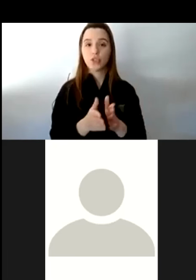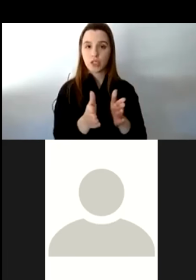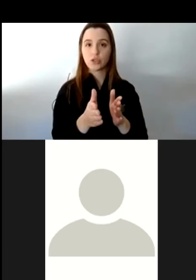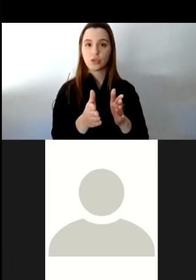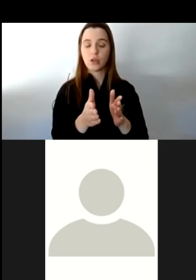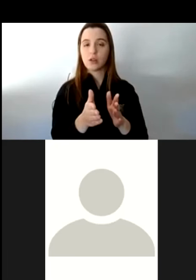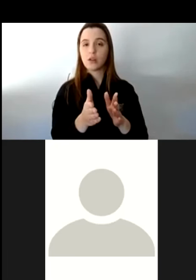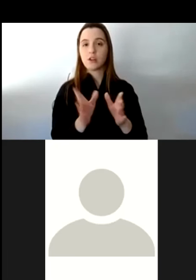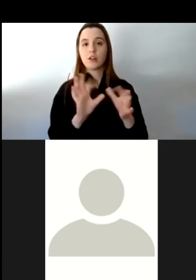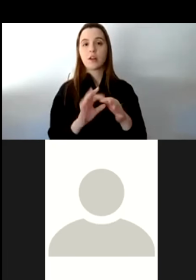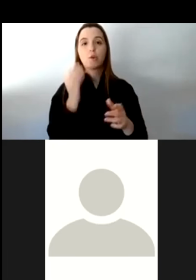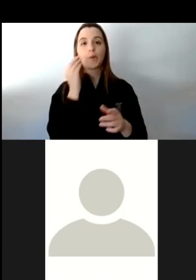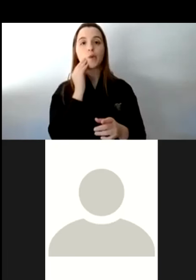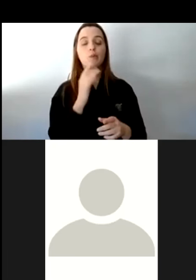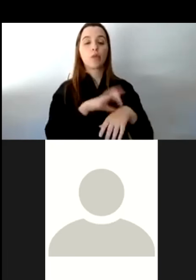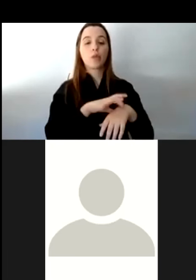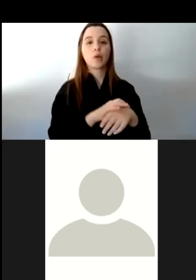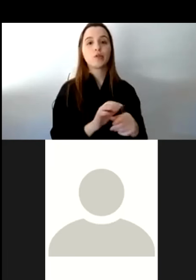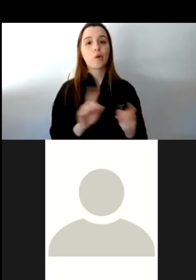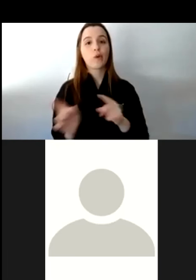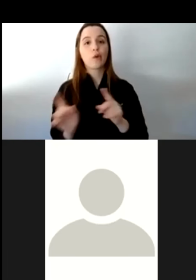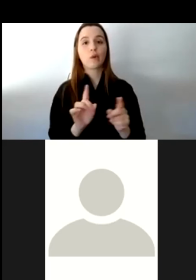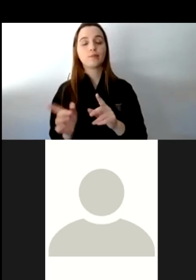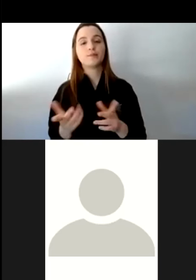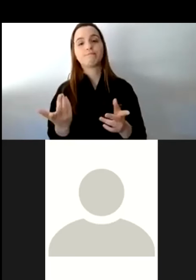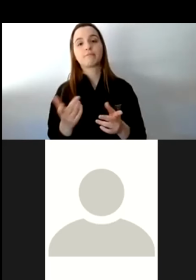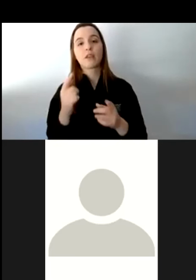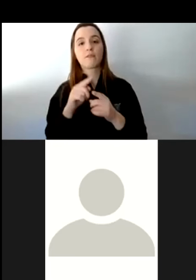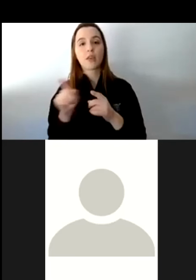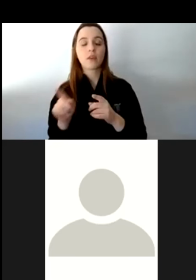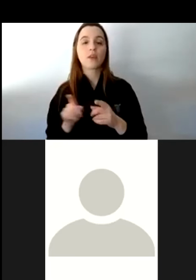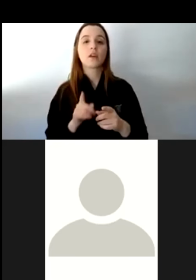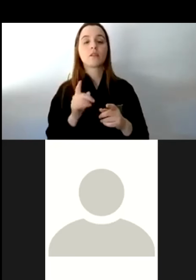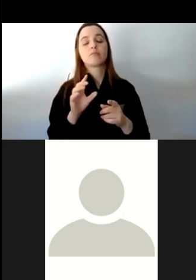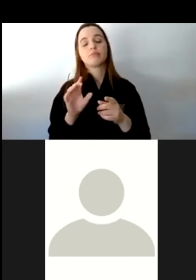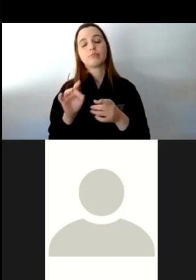sobre a mobilidade dos doentes pelas instituições europeias e pelos Estados-membros.